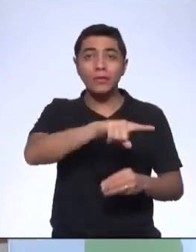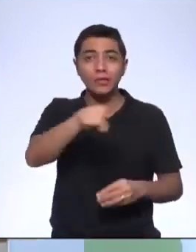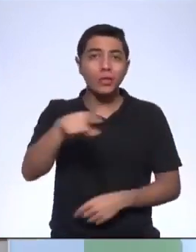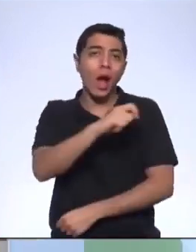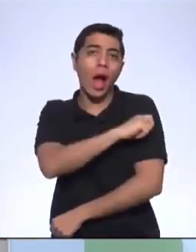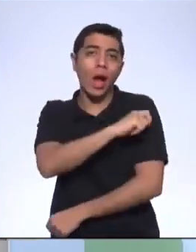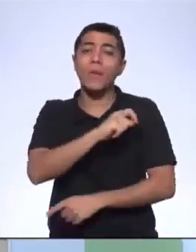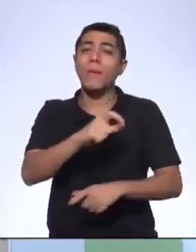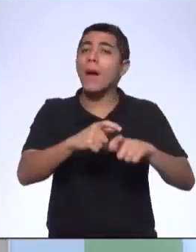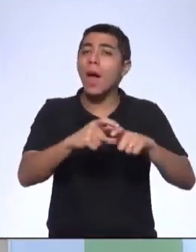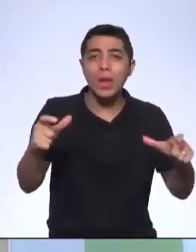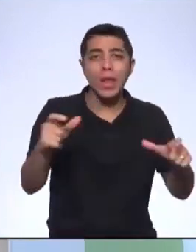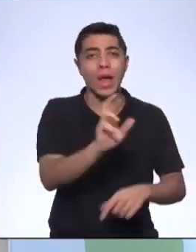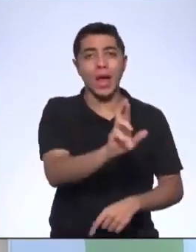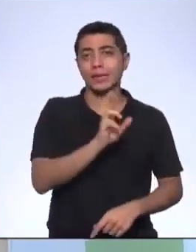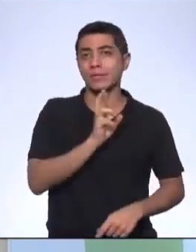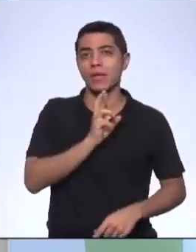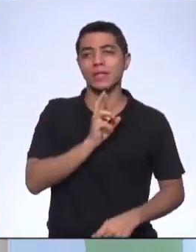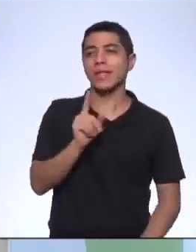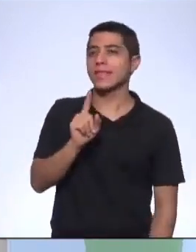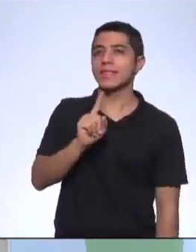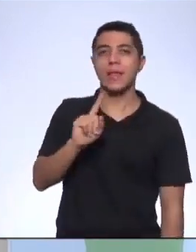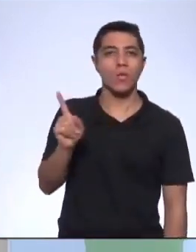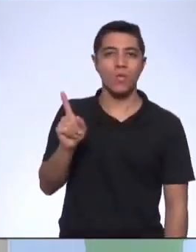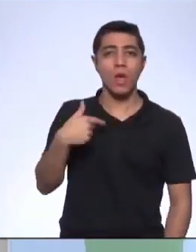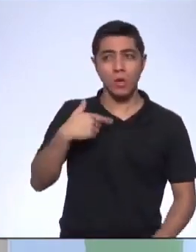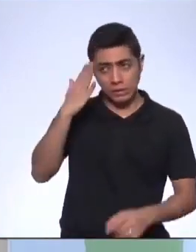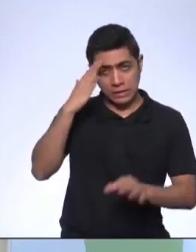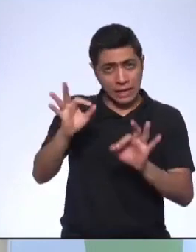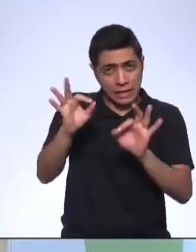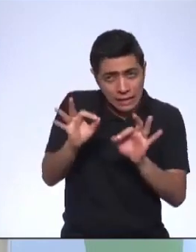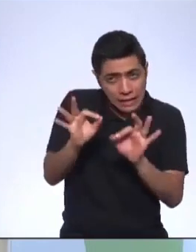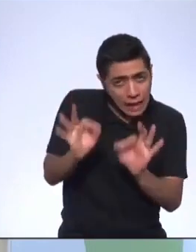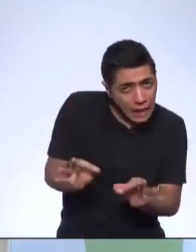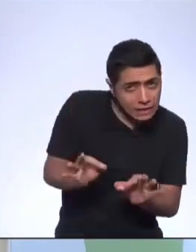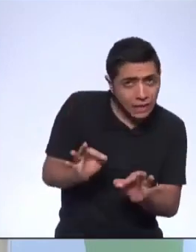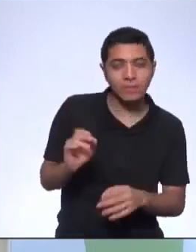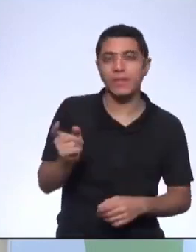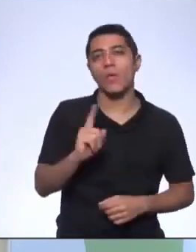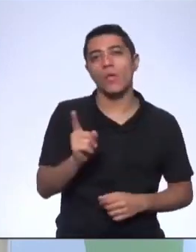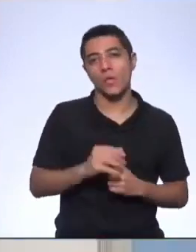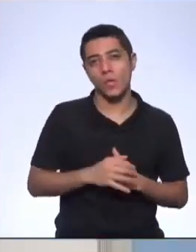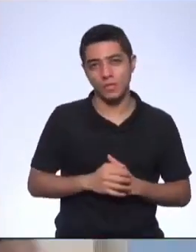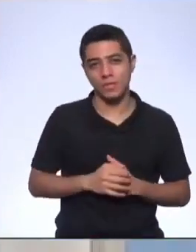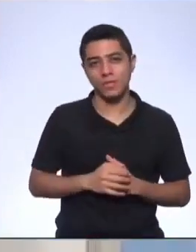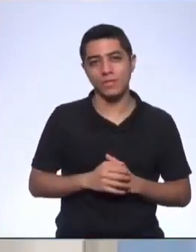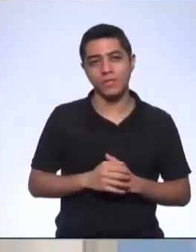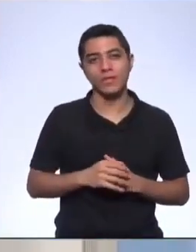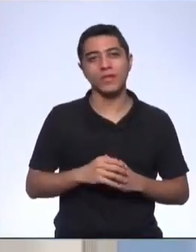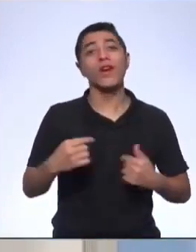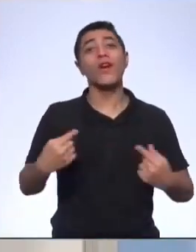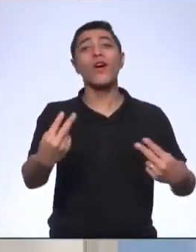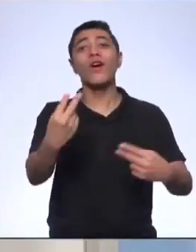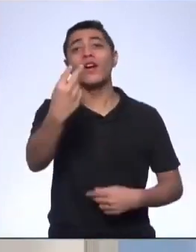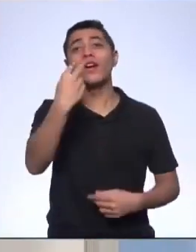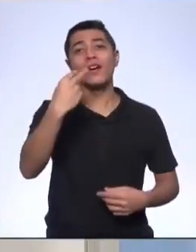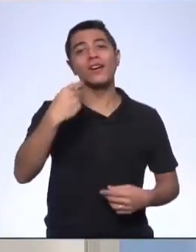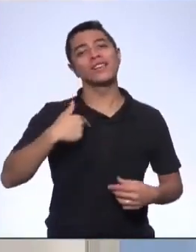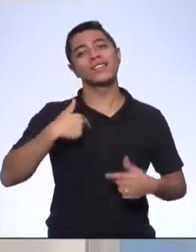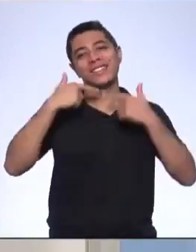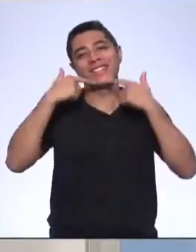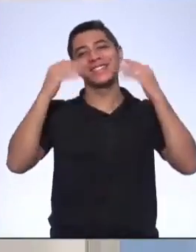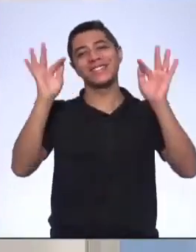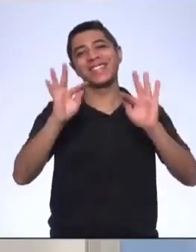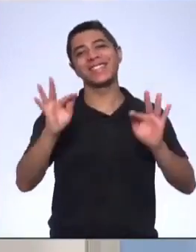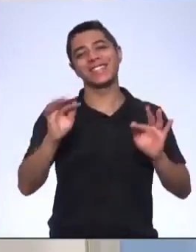dá para ter certeza. Né? O Luiz ainda fala assim, ó, muitas vezes não trazem informações. Olha como eu adoro vocês, é por isso